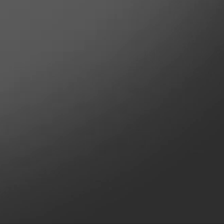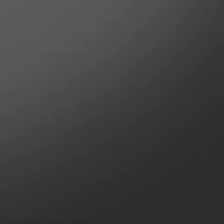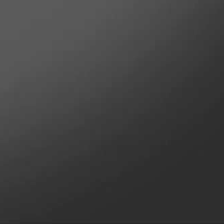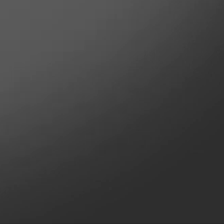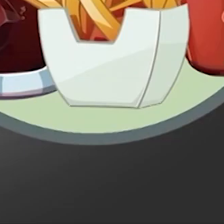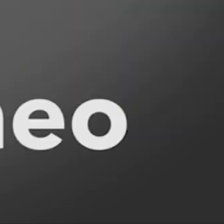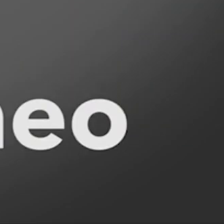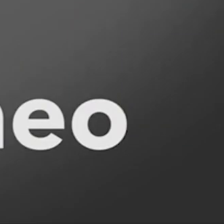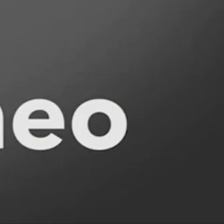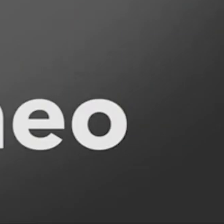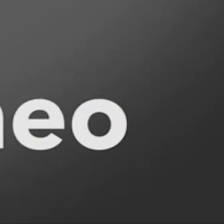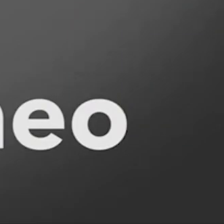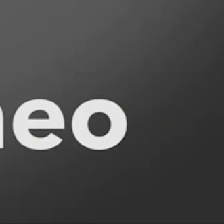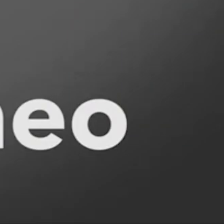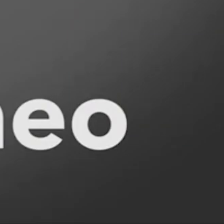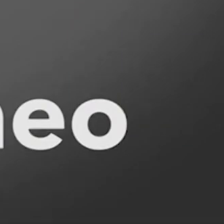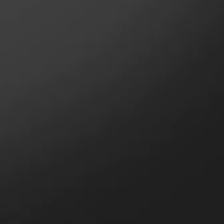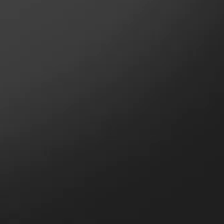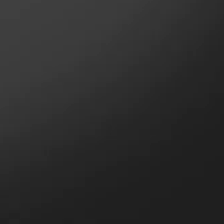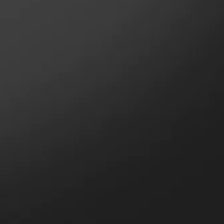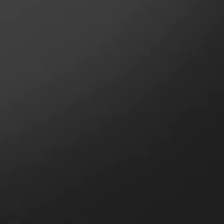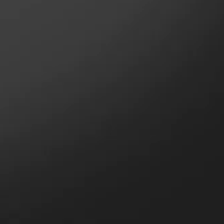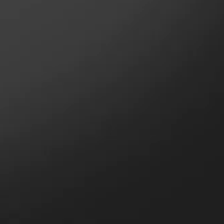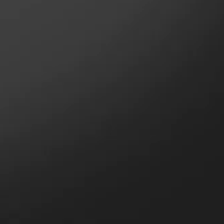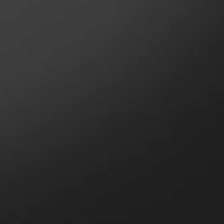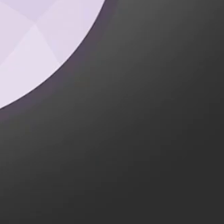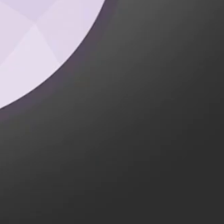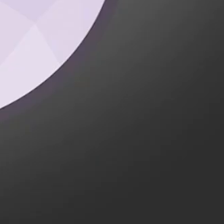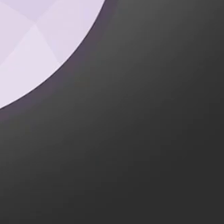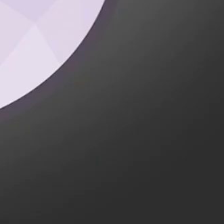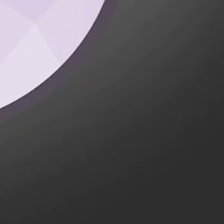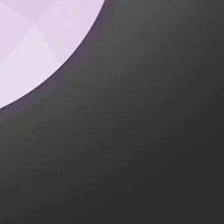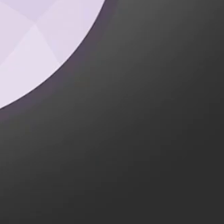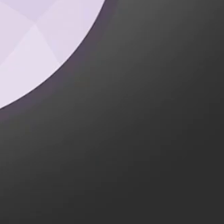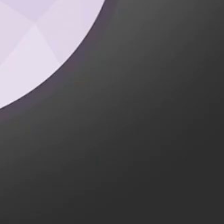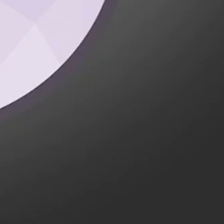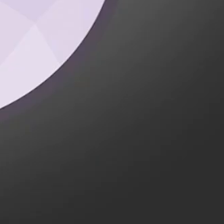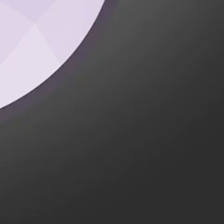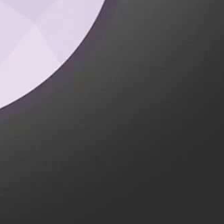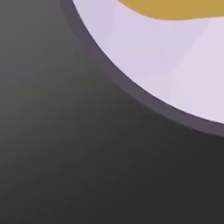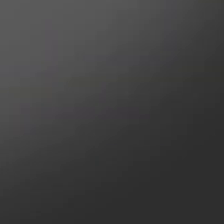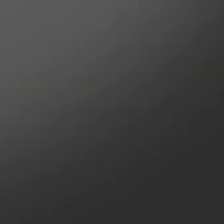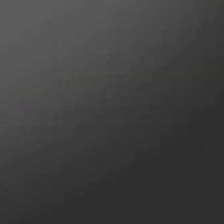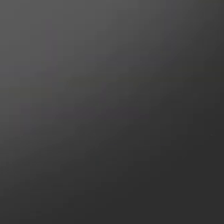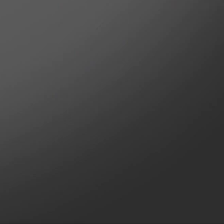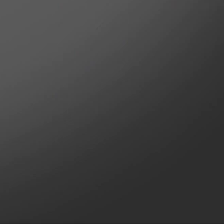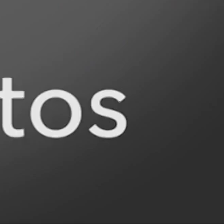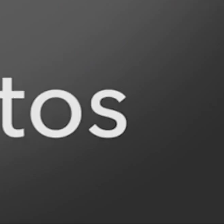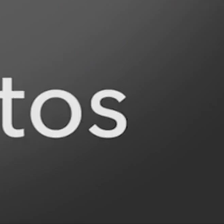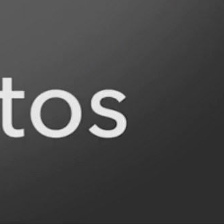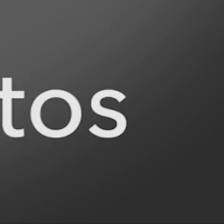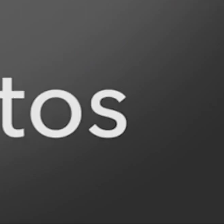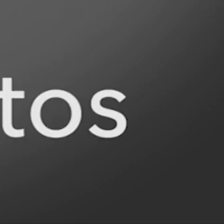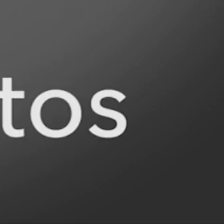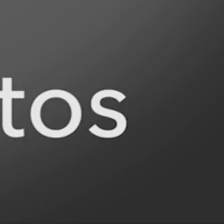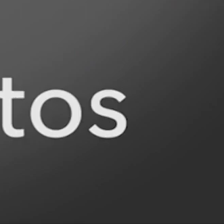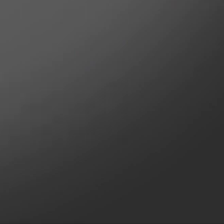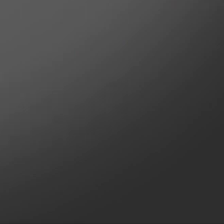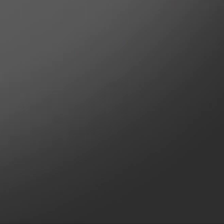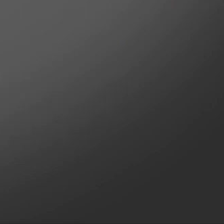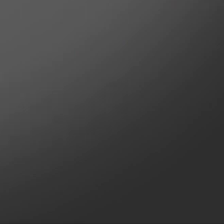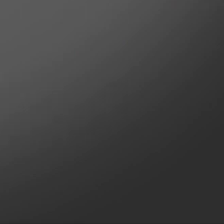como refrigerantes e macarrão instantâneo. Dica 2. Não exagere no consumo de alimentos ricos em carboidratos.